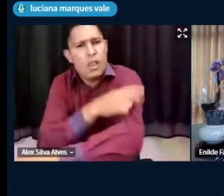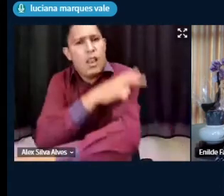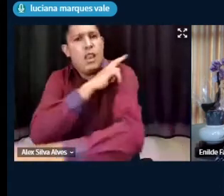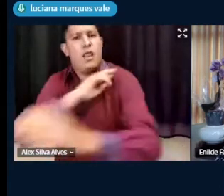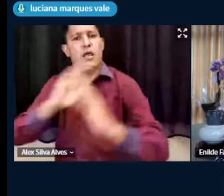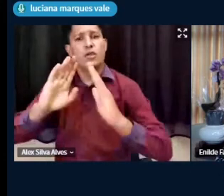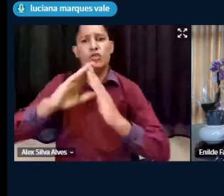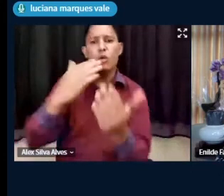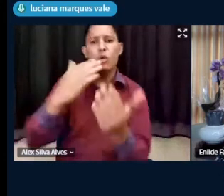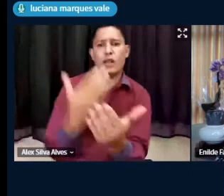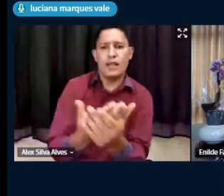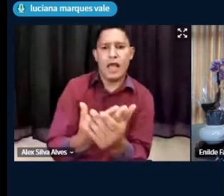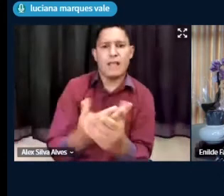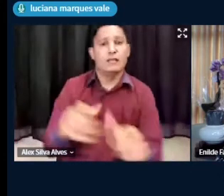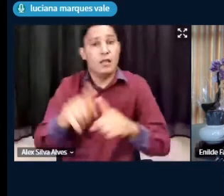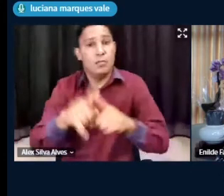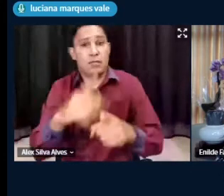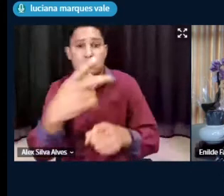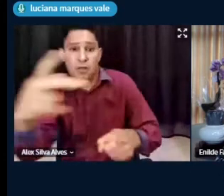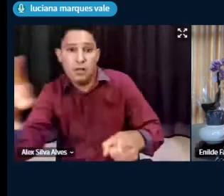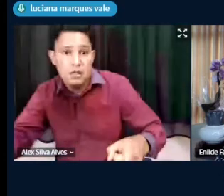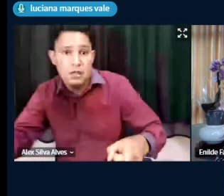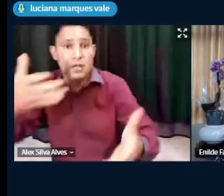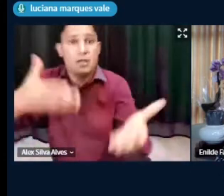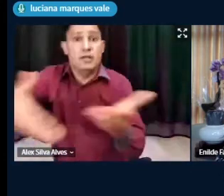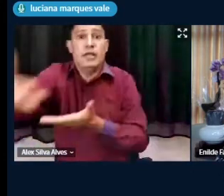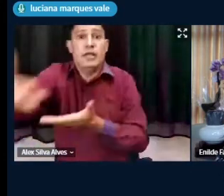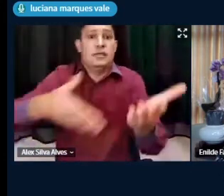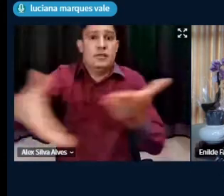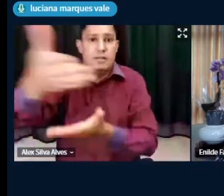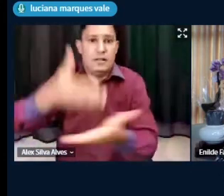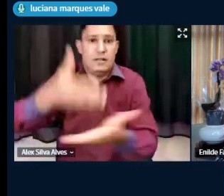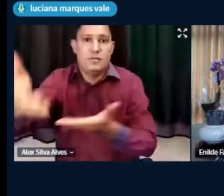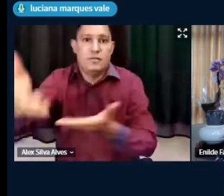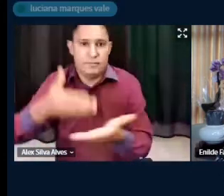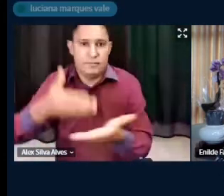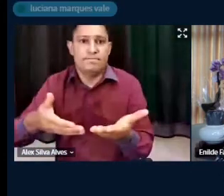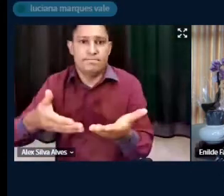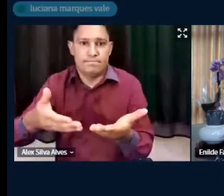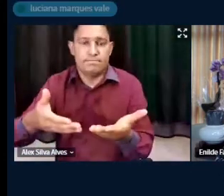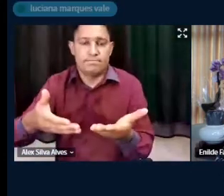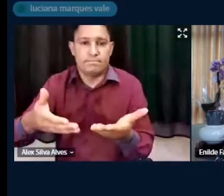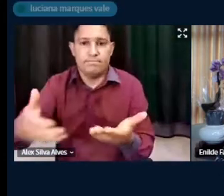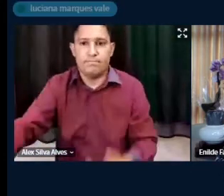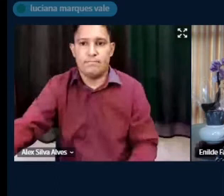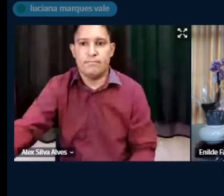de qualquer nível de escolaridade em suas interações.